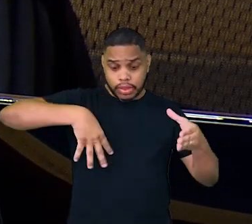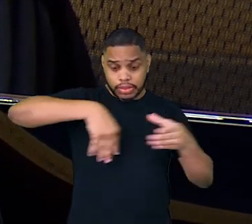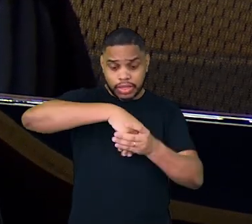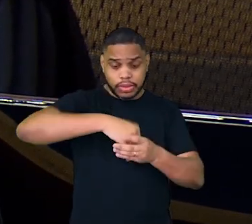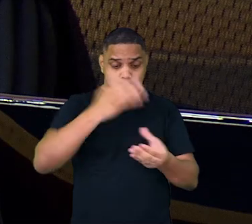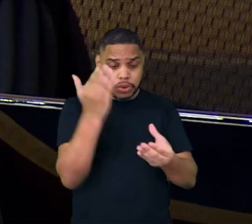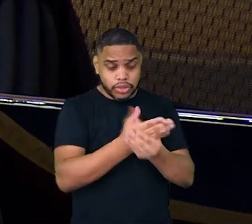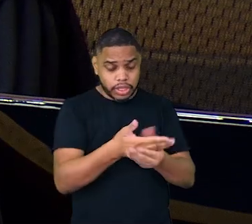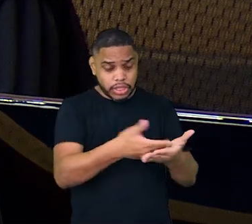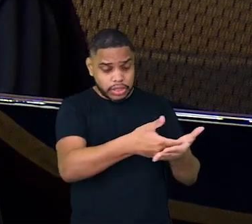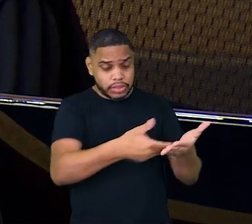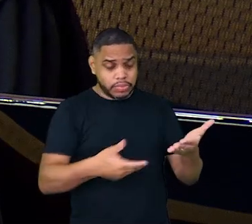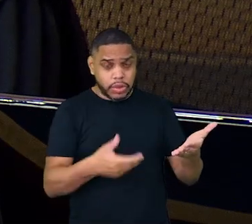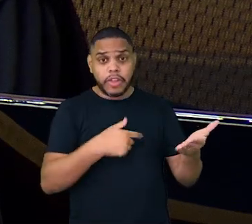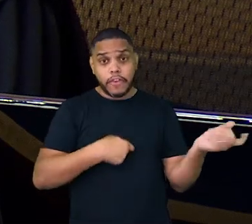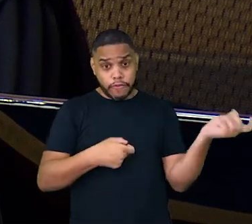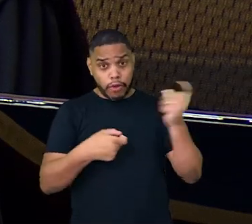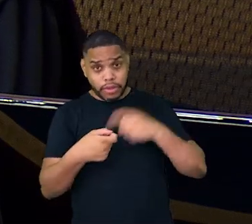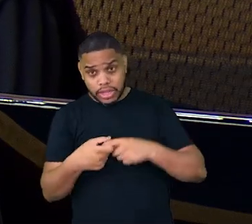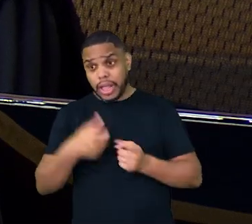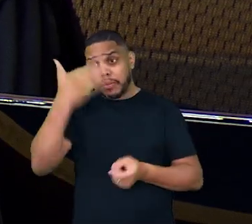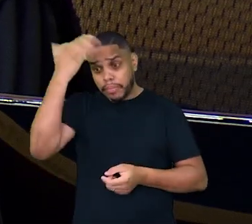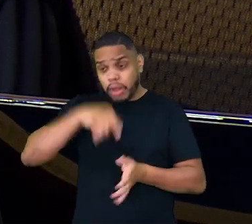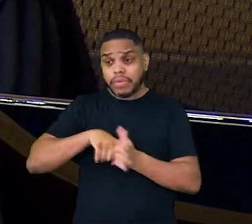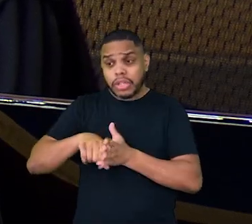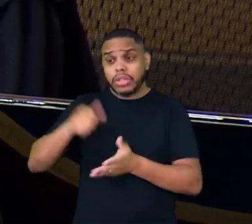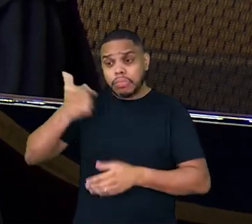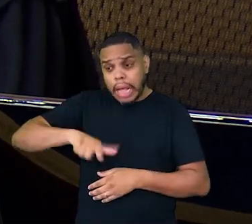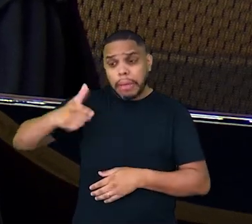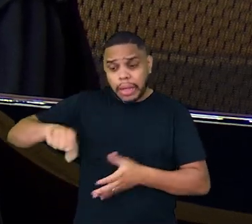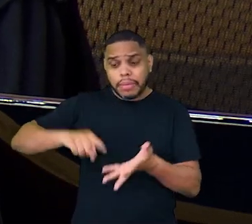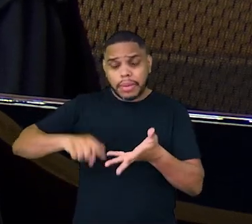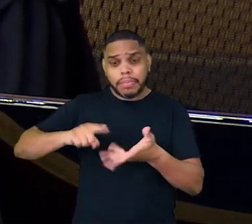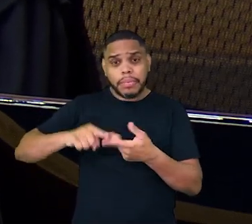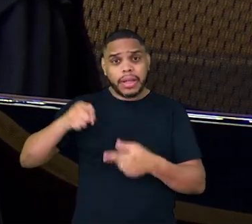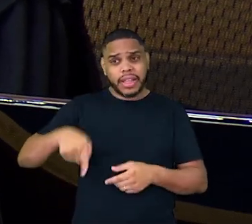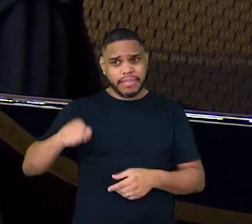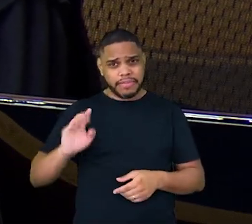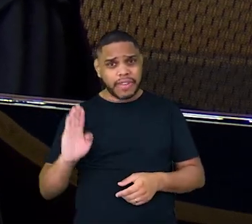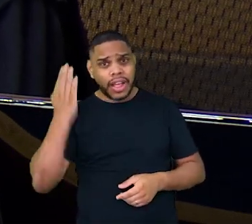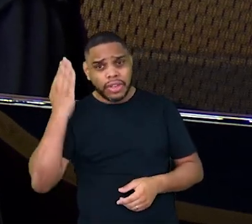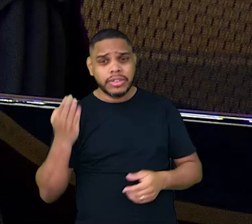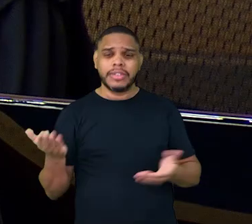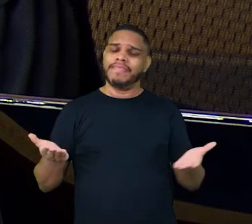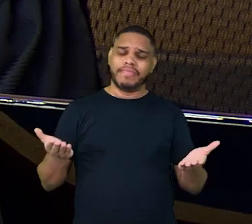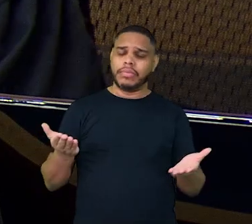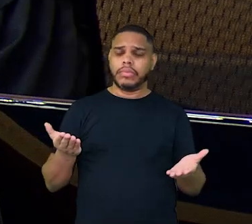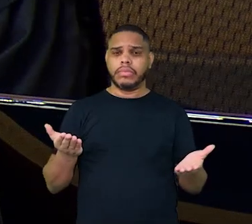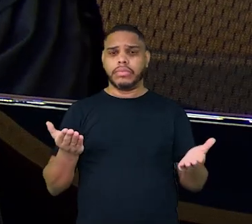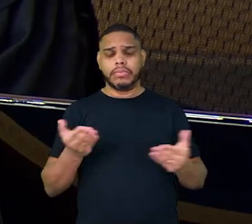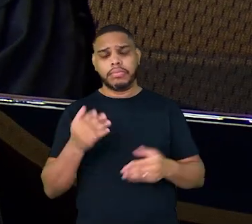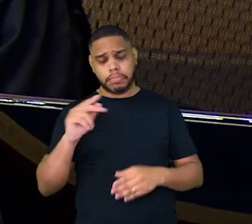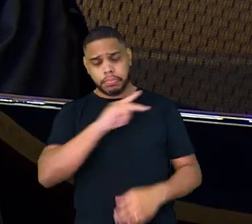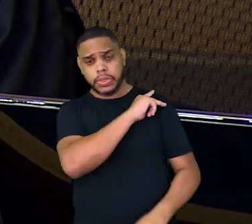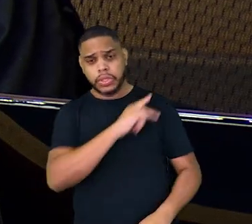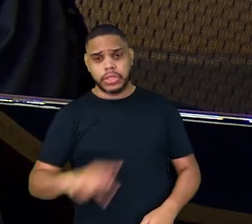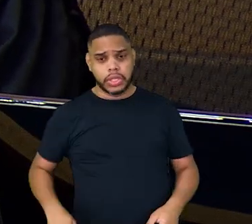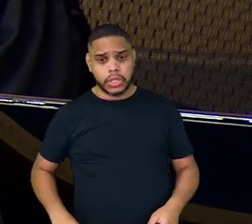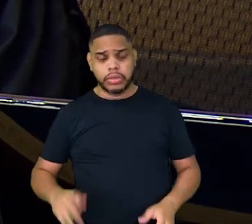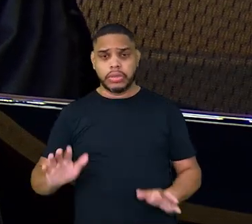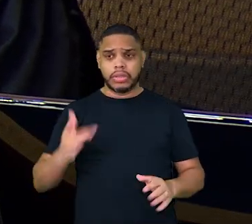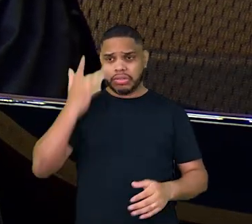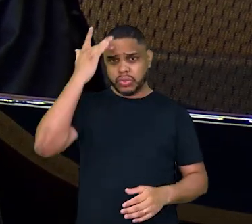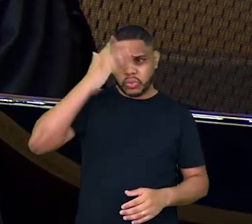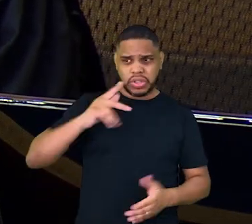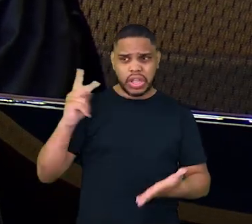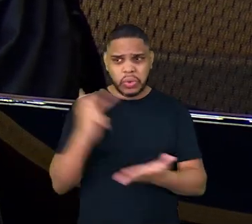e cotejo de provas não caracteriza a hipótese de prova falsa. Então, senhor presidente, não sei